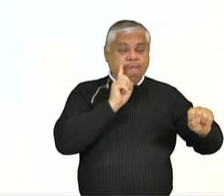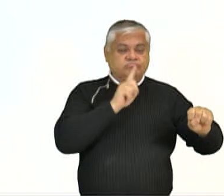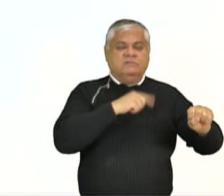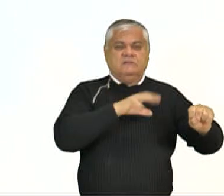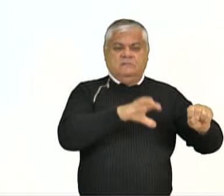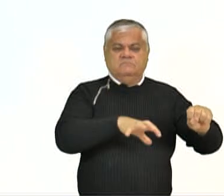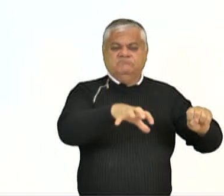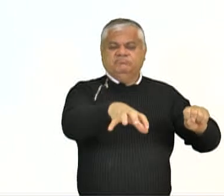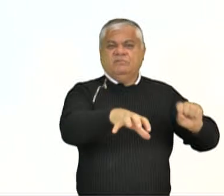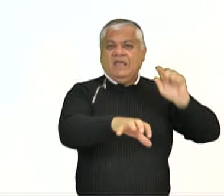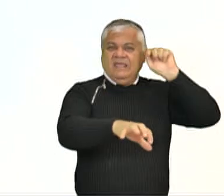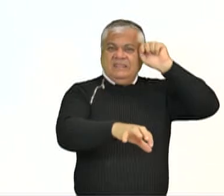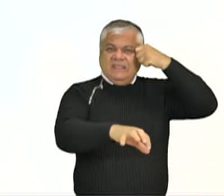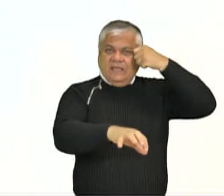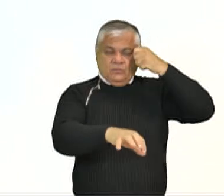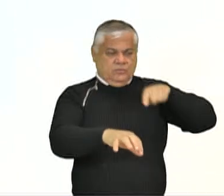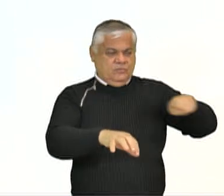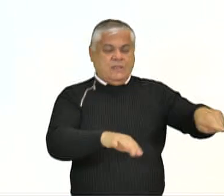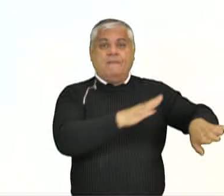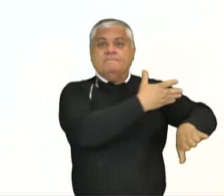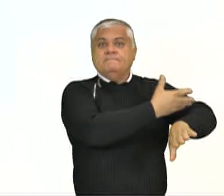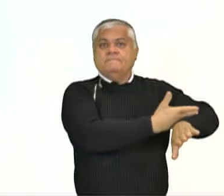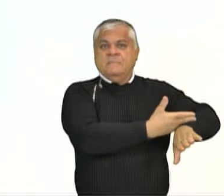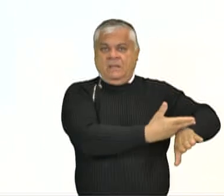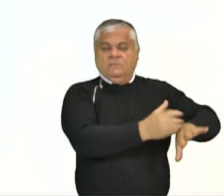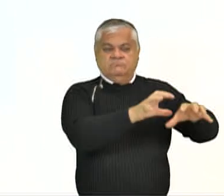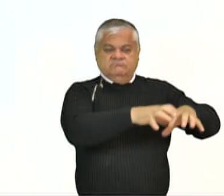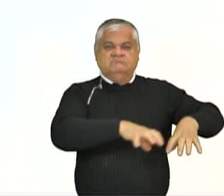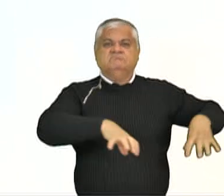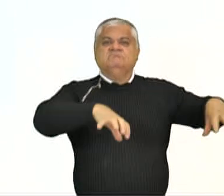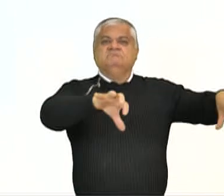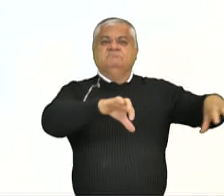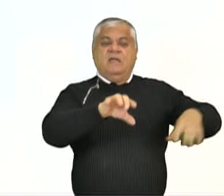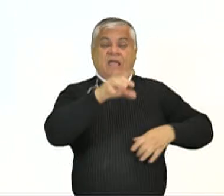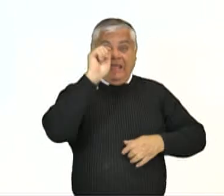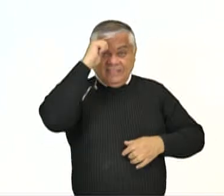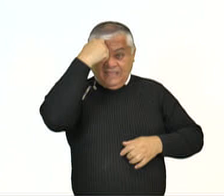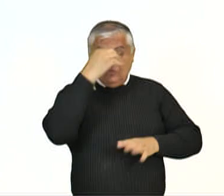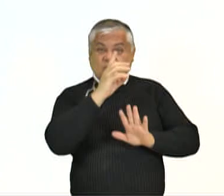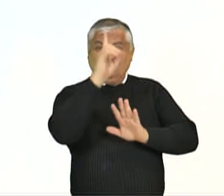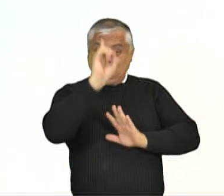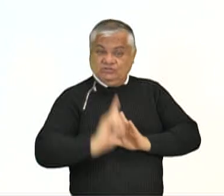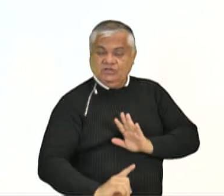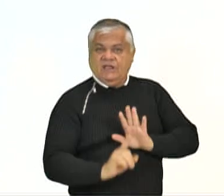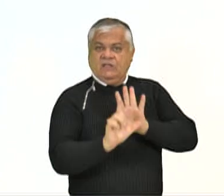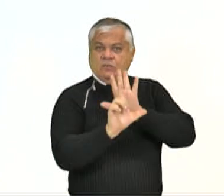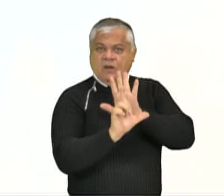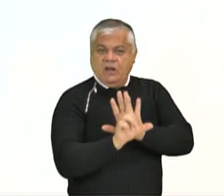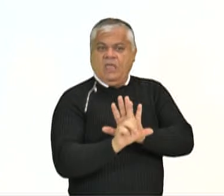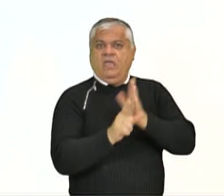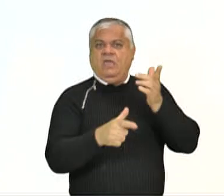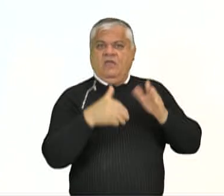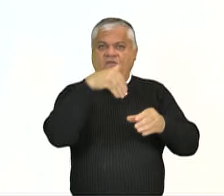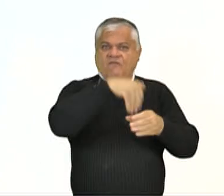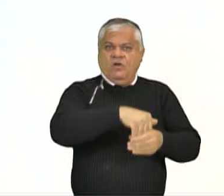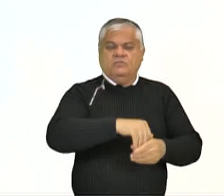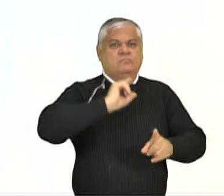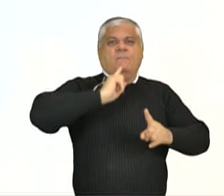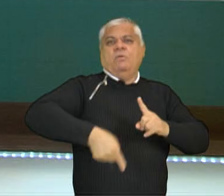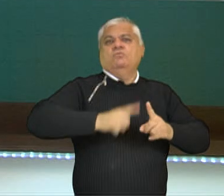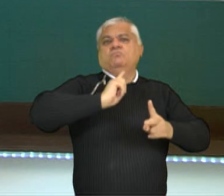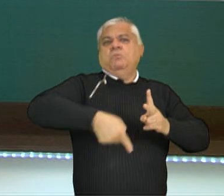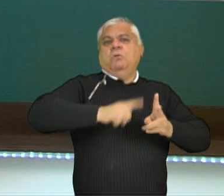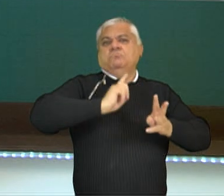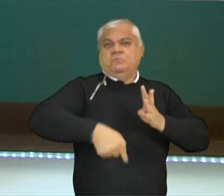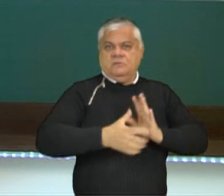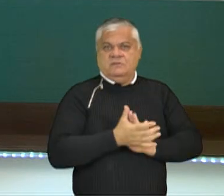os negros não tinham assegurados muitos dos direitos civis, como, por exemplo, o direito ao voto. Então sabemos